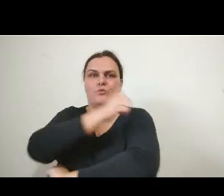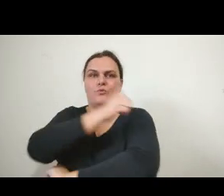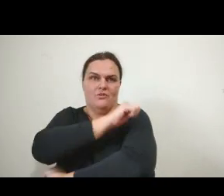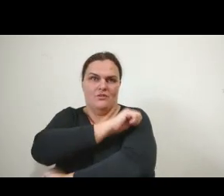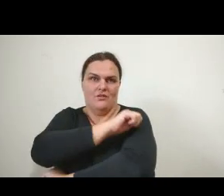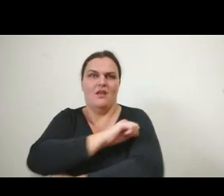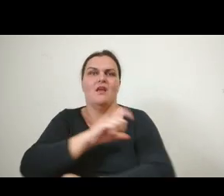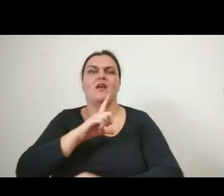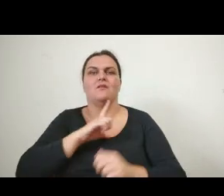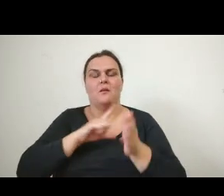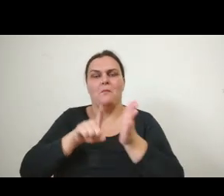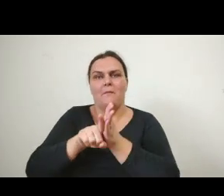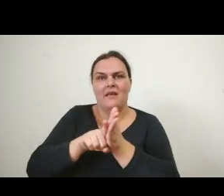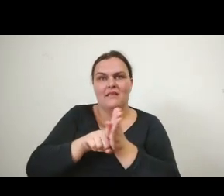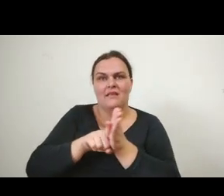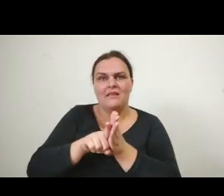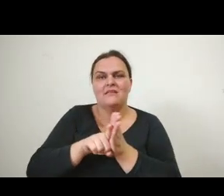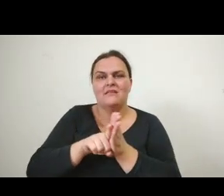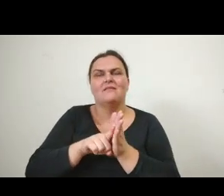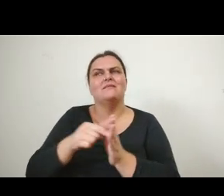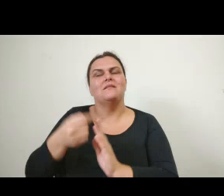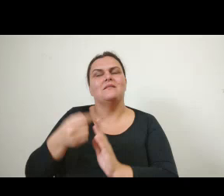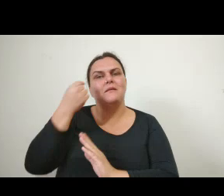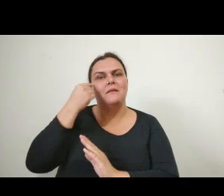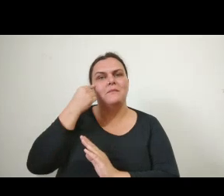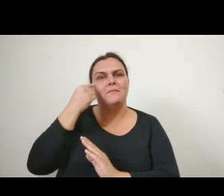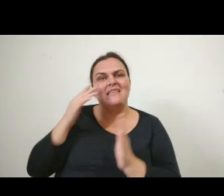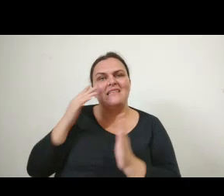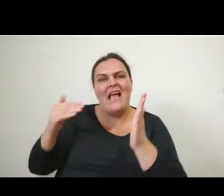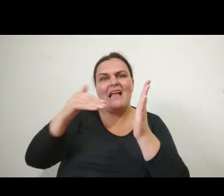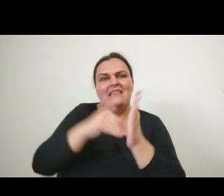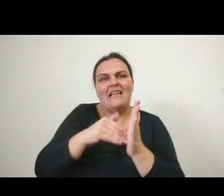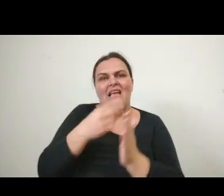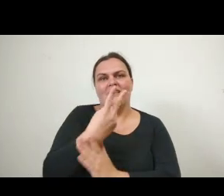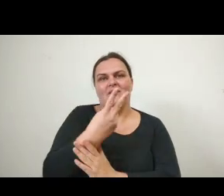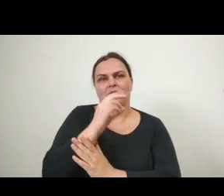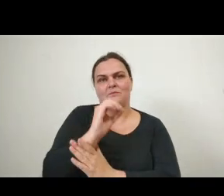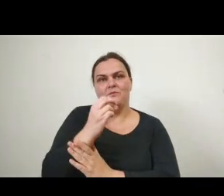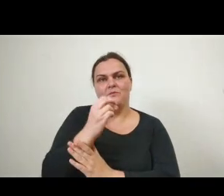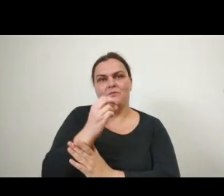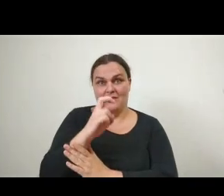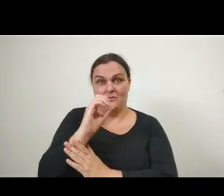né, subir de 12 a 21 centímetros até 2050.